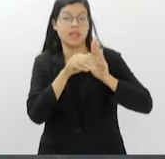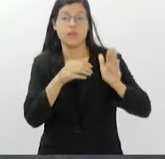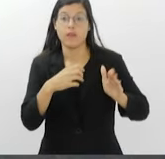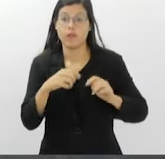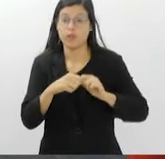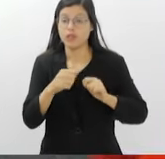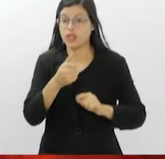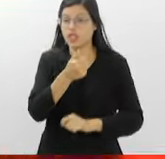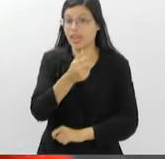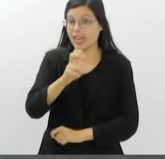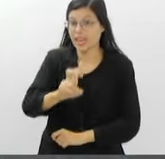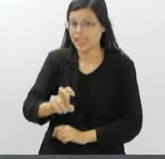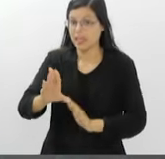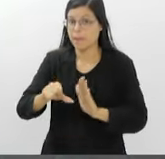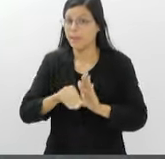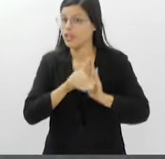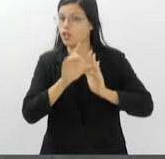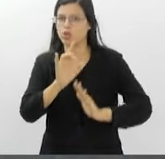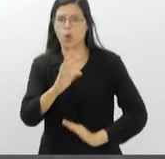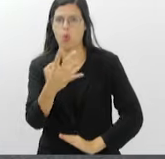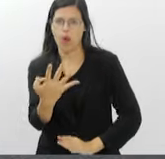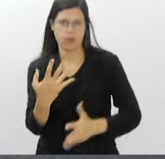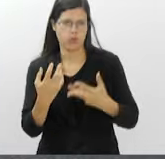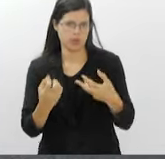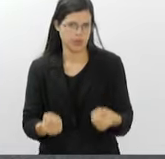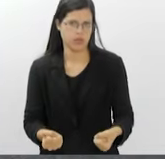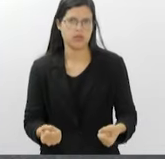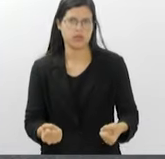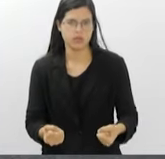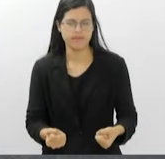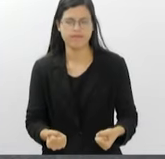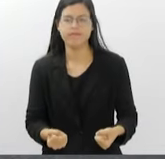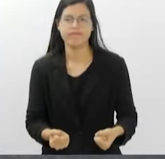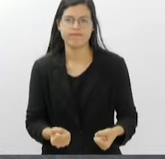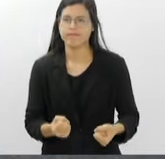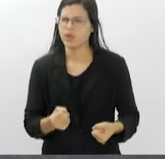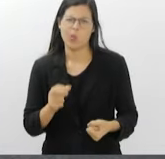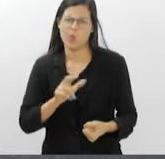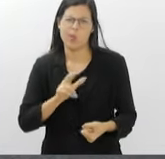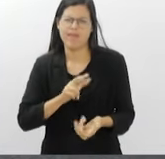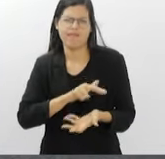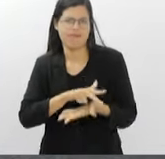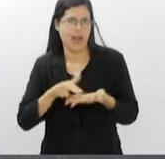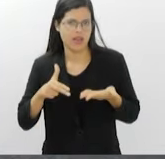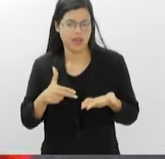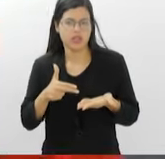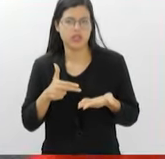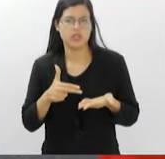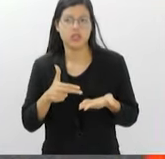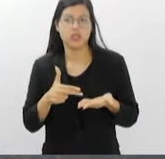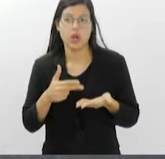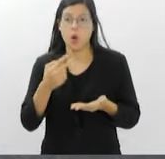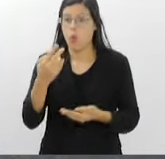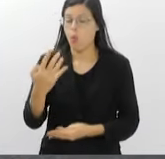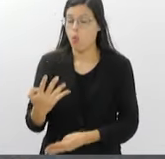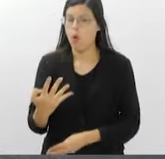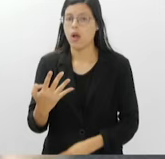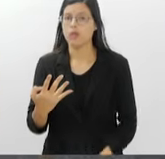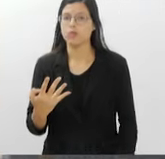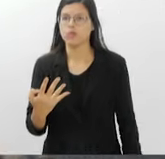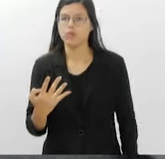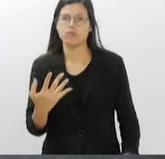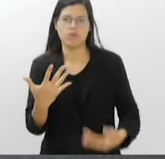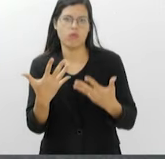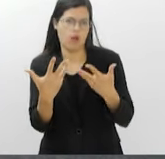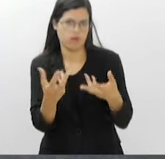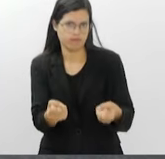tive 4 acatadas. Então, não considero que sejam várias, ainda que 4 tenham sido